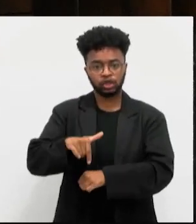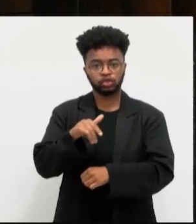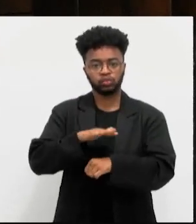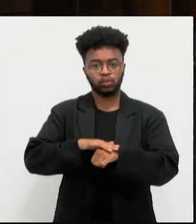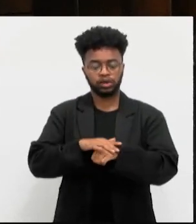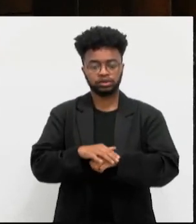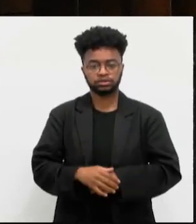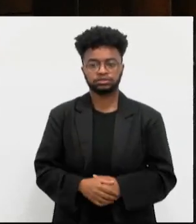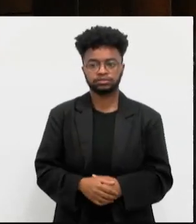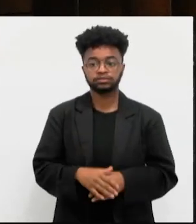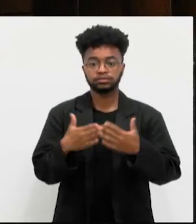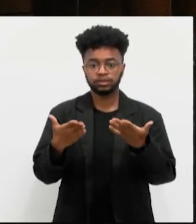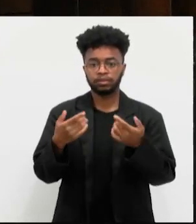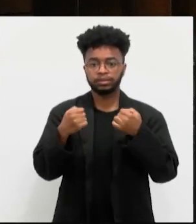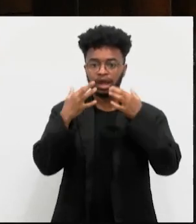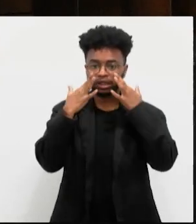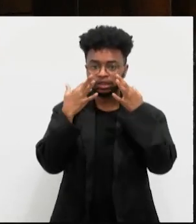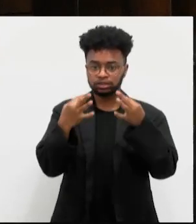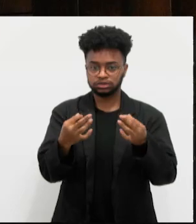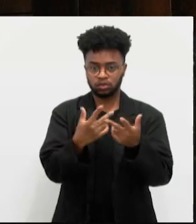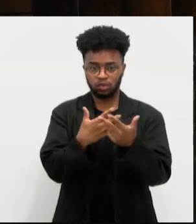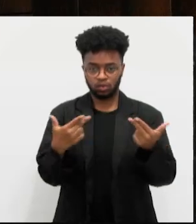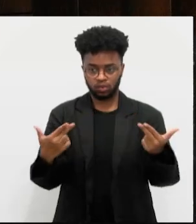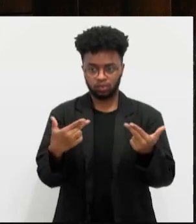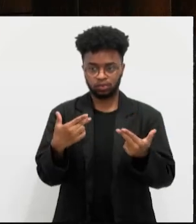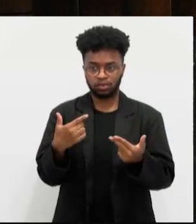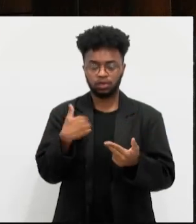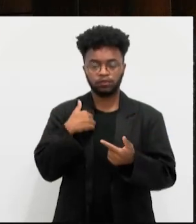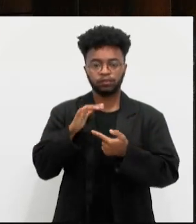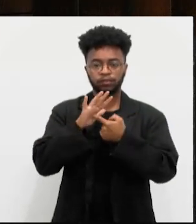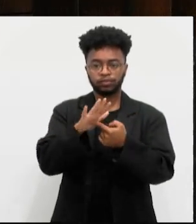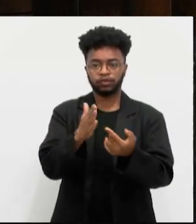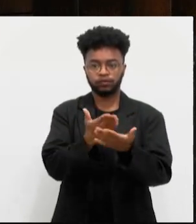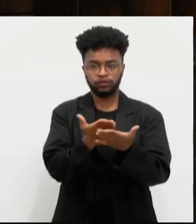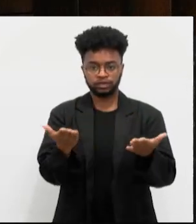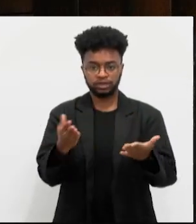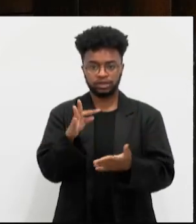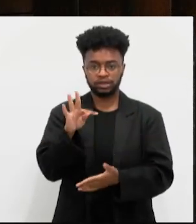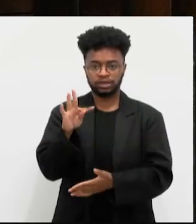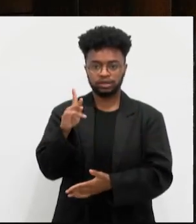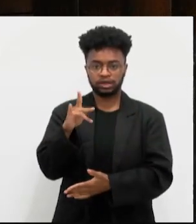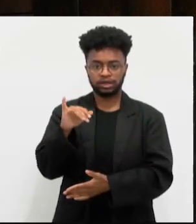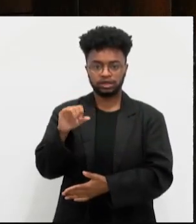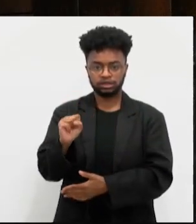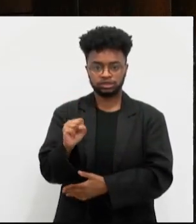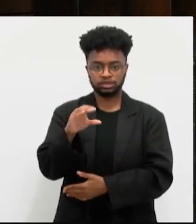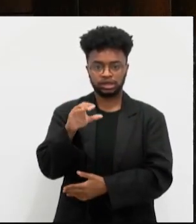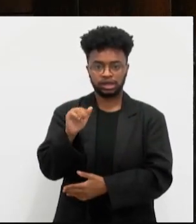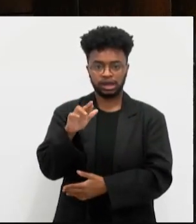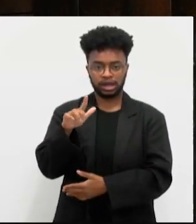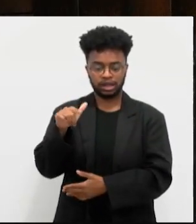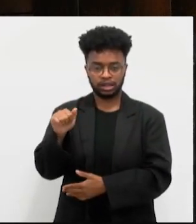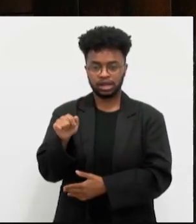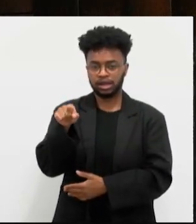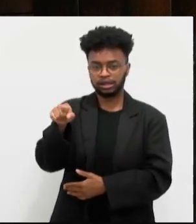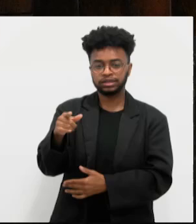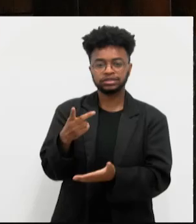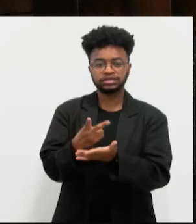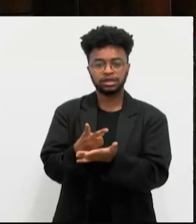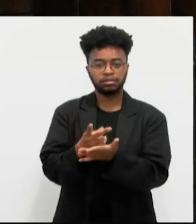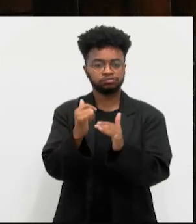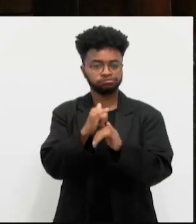doença. Então, prestem atenção numa coisa. Mostro para vocês aqui, Thaís Carla, uma das maiores